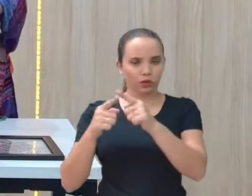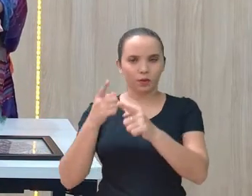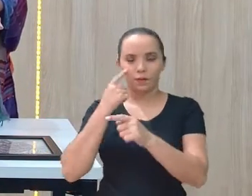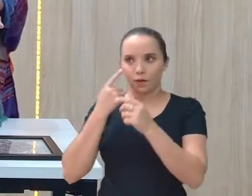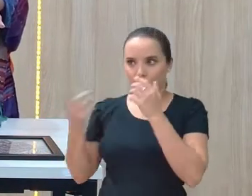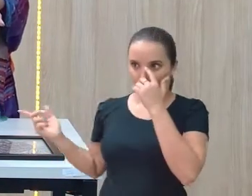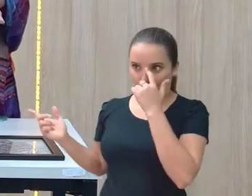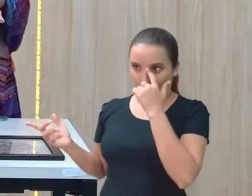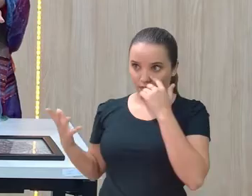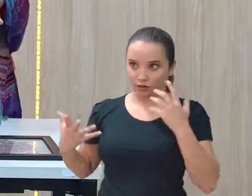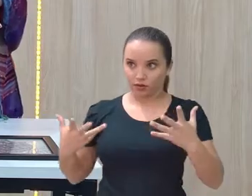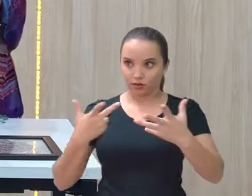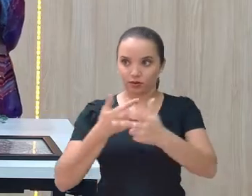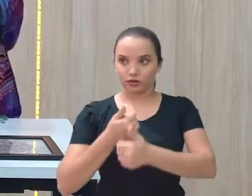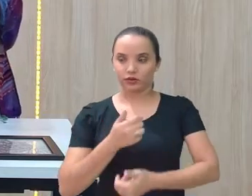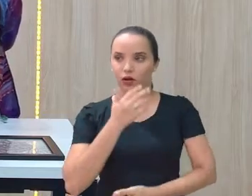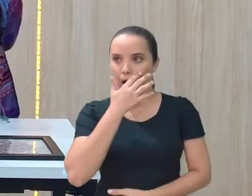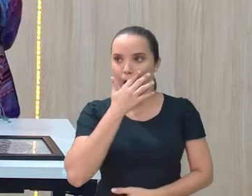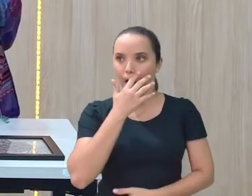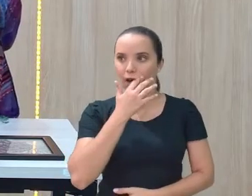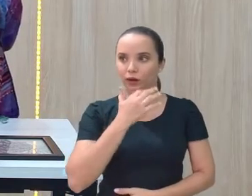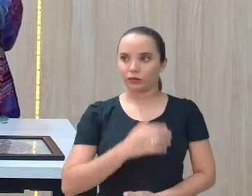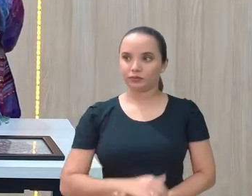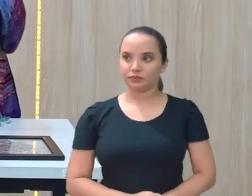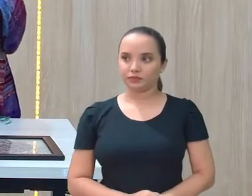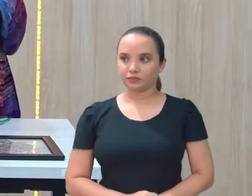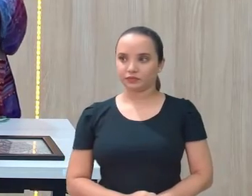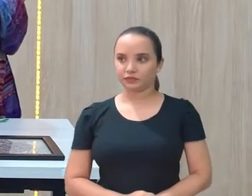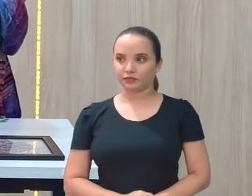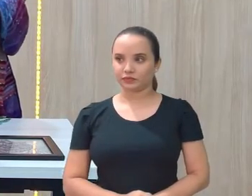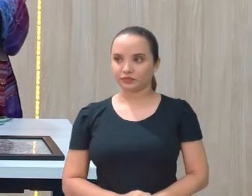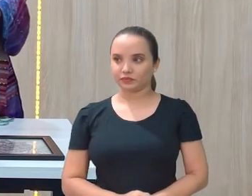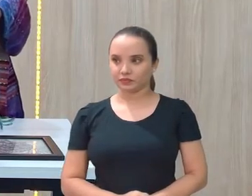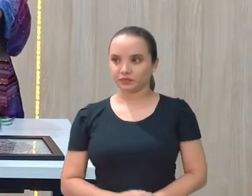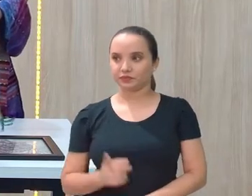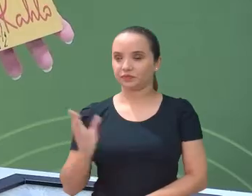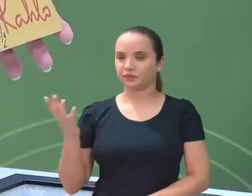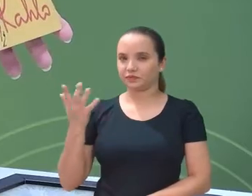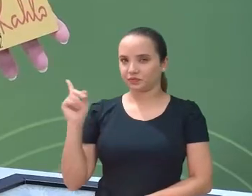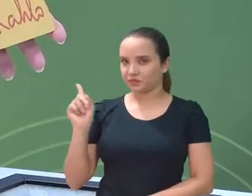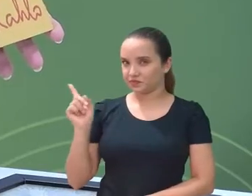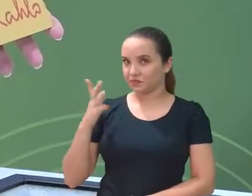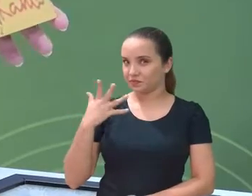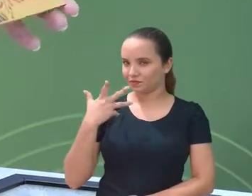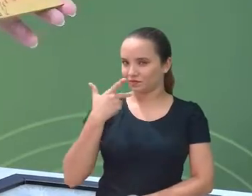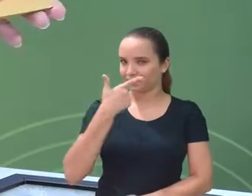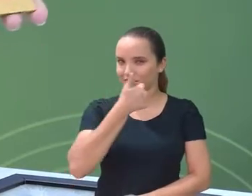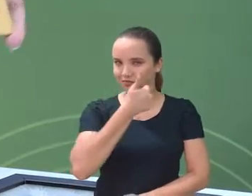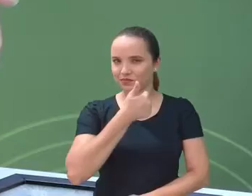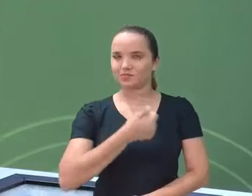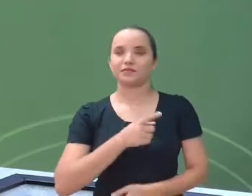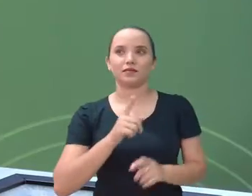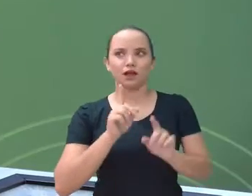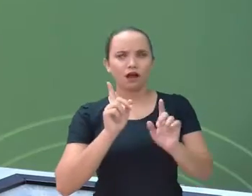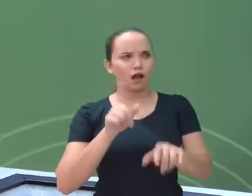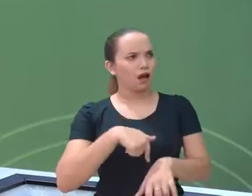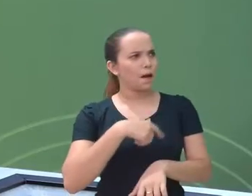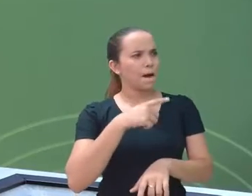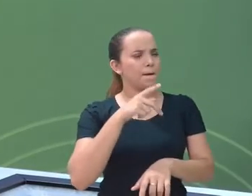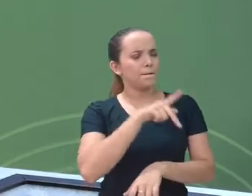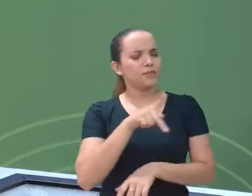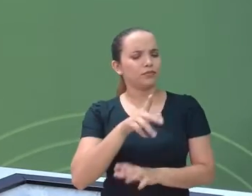o zoom, menino. Que delícia. Olha que serigrafia linda. Ah, mas